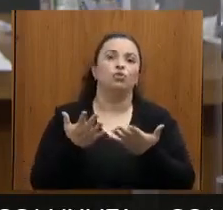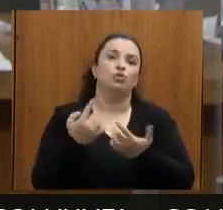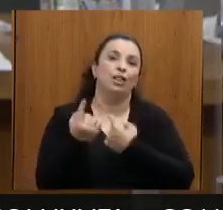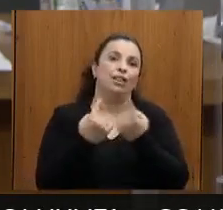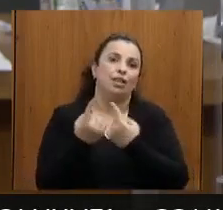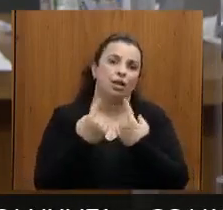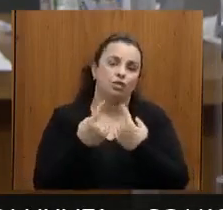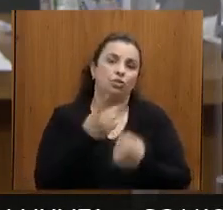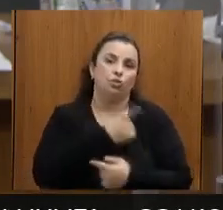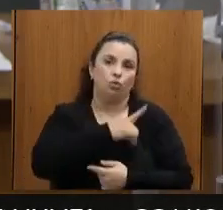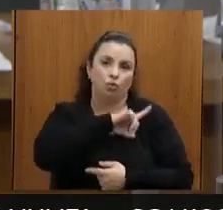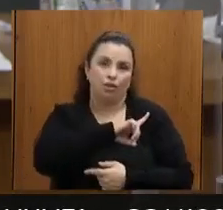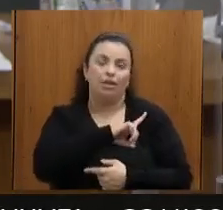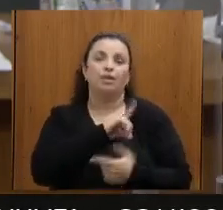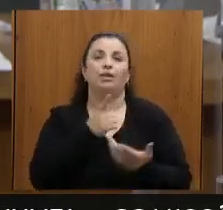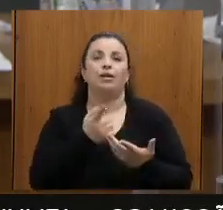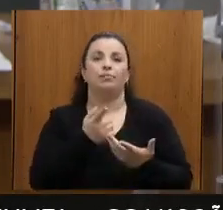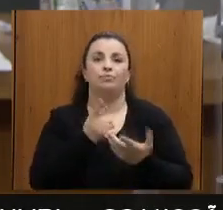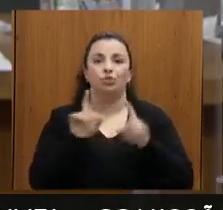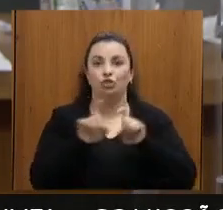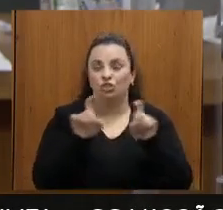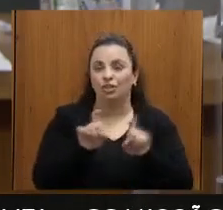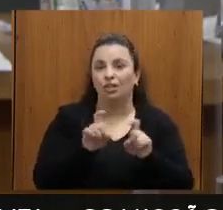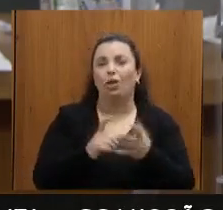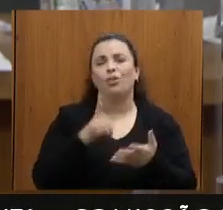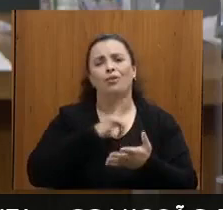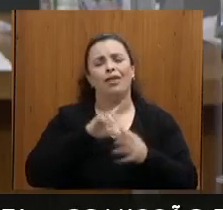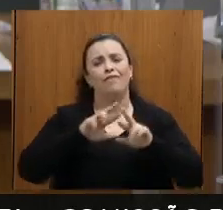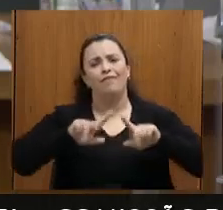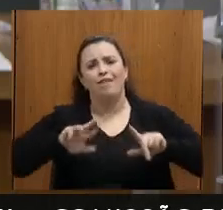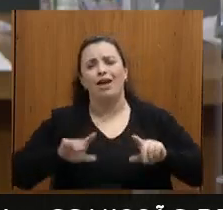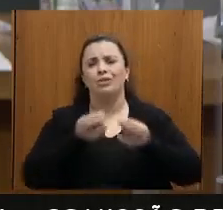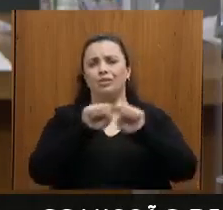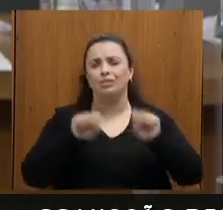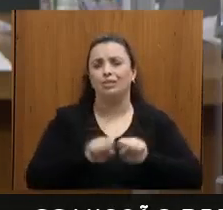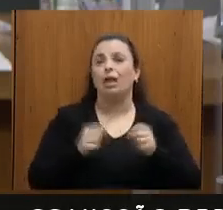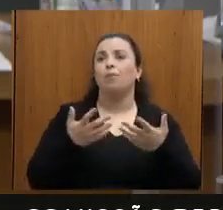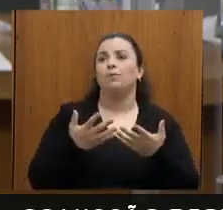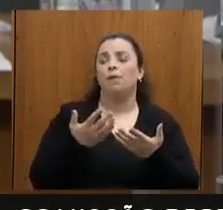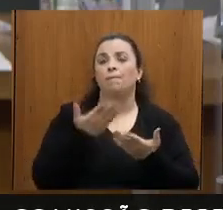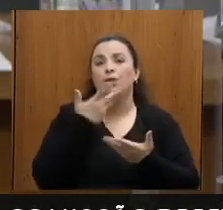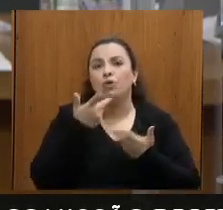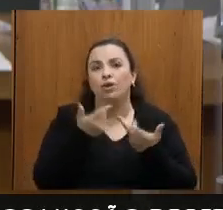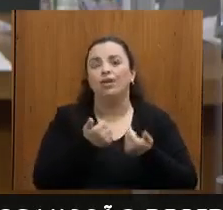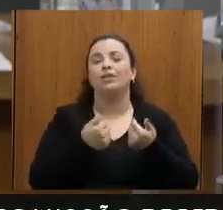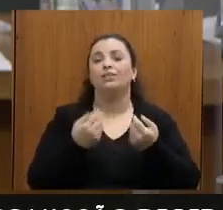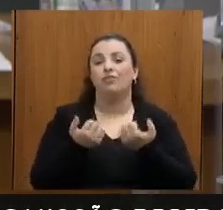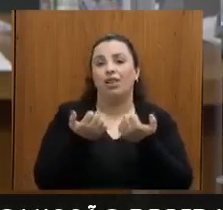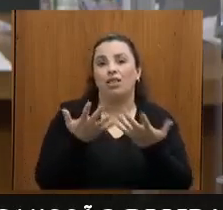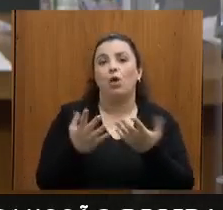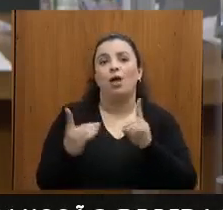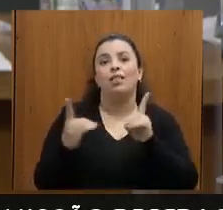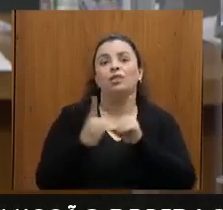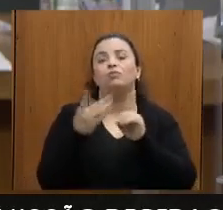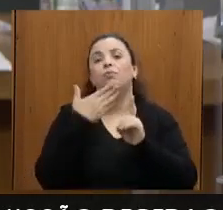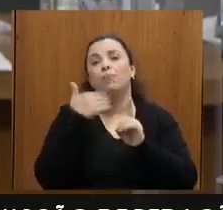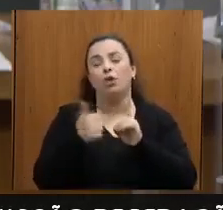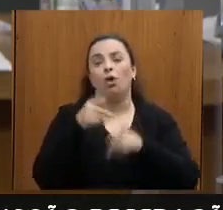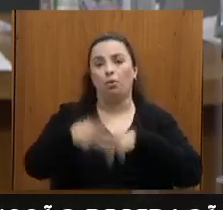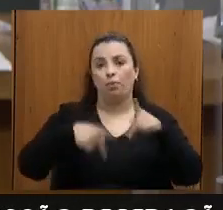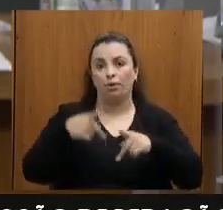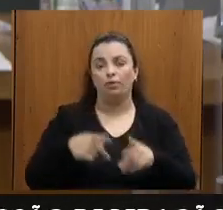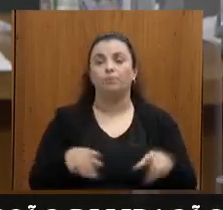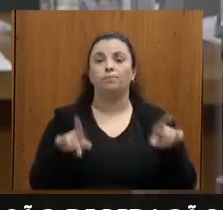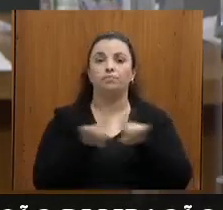uma série de melhorias e desenvolvimento de sistemas que vão resultar também no melhor atendimento à população. A